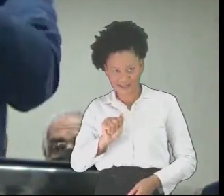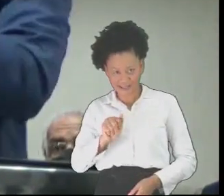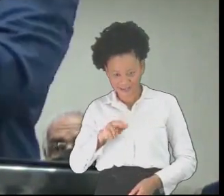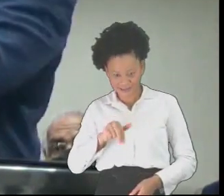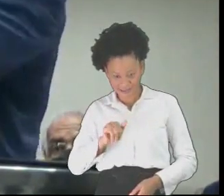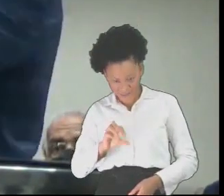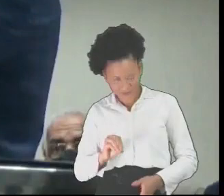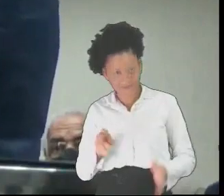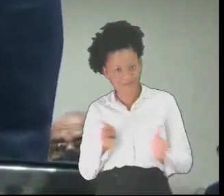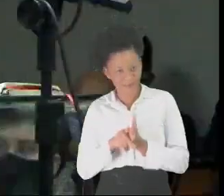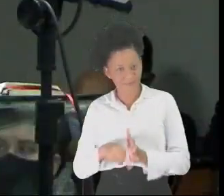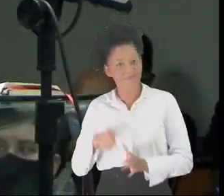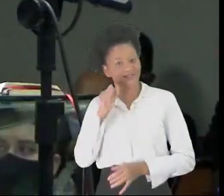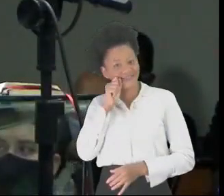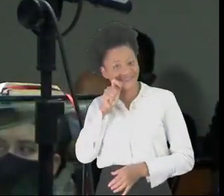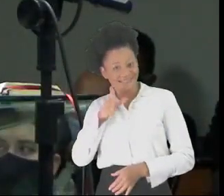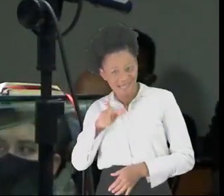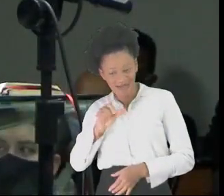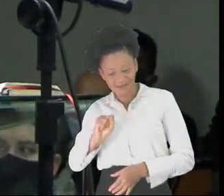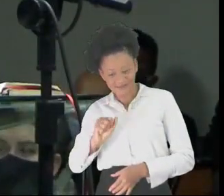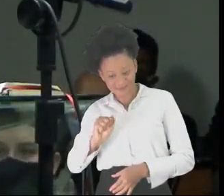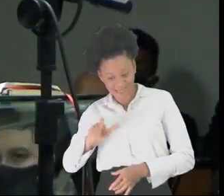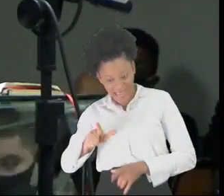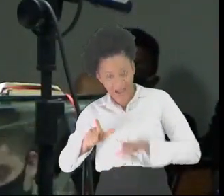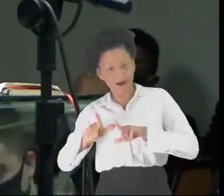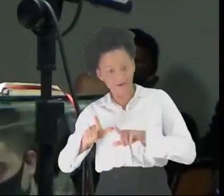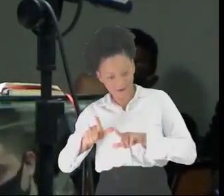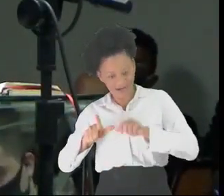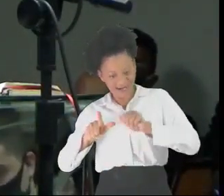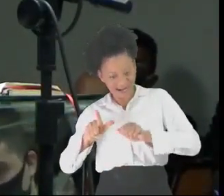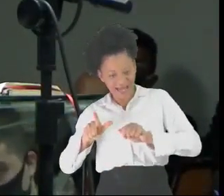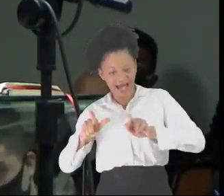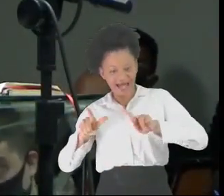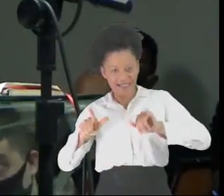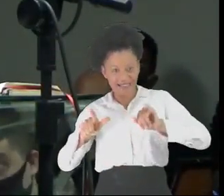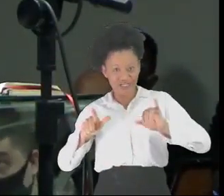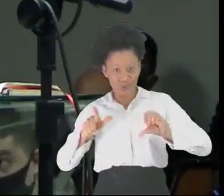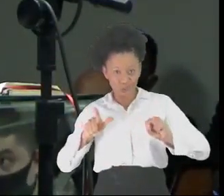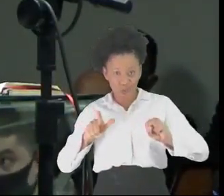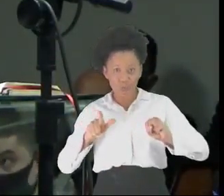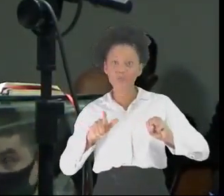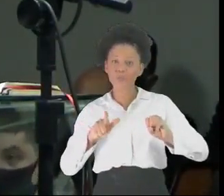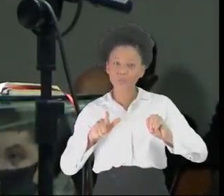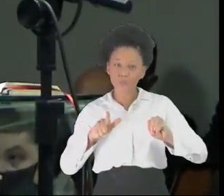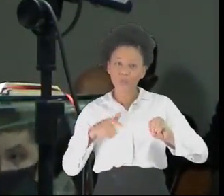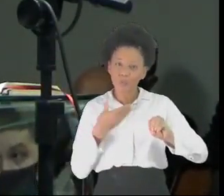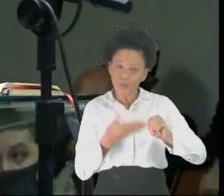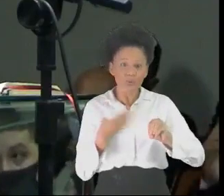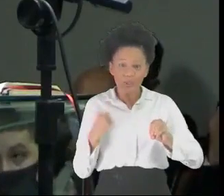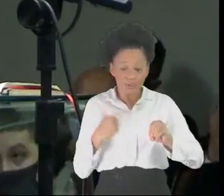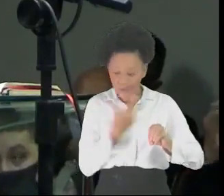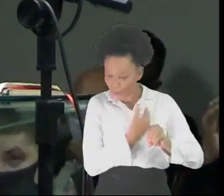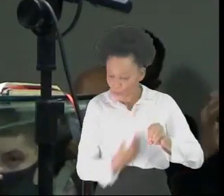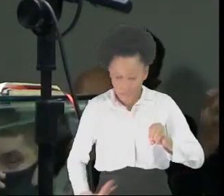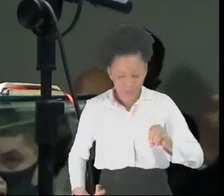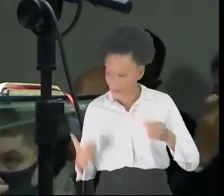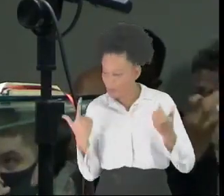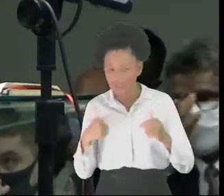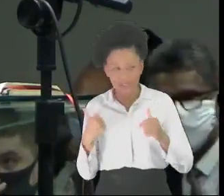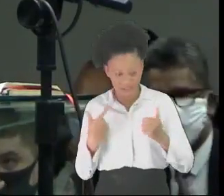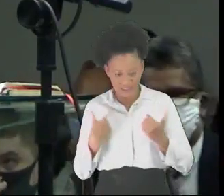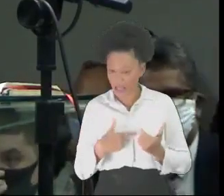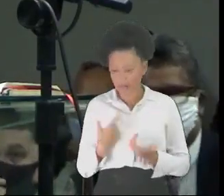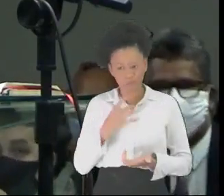Salário vem de sal. Porque quando o governo não tinha dinheiro para pagar as pessoas, não tinha moeda, pagava com